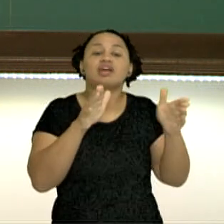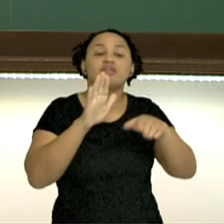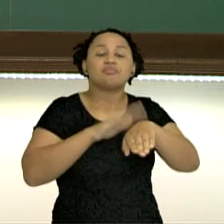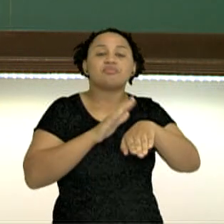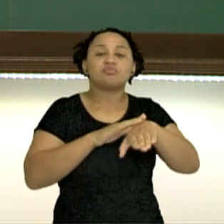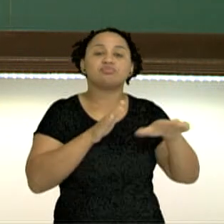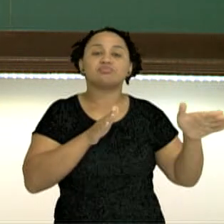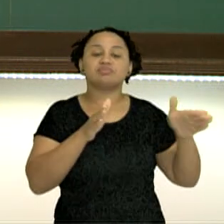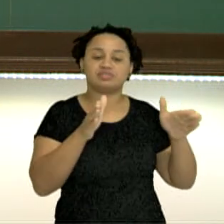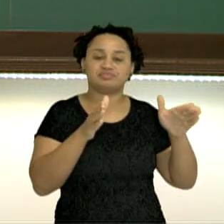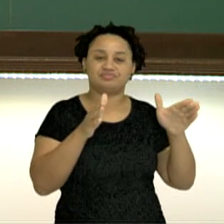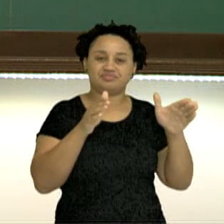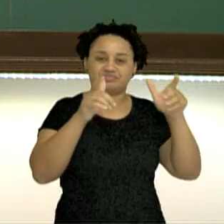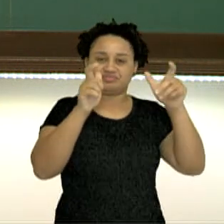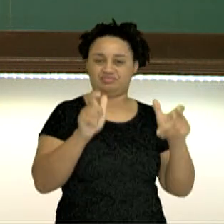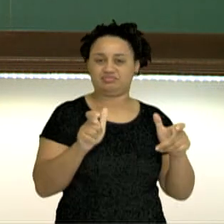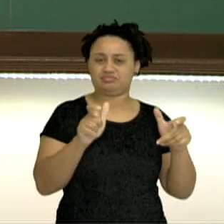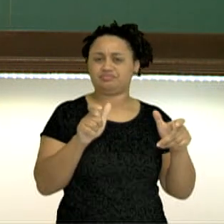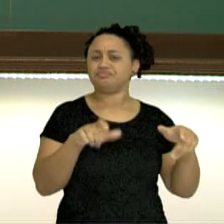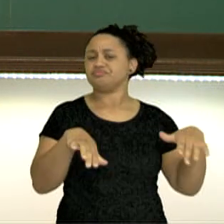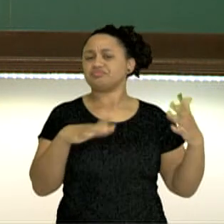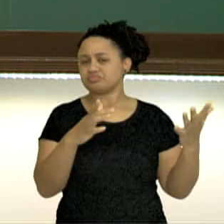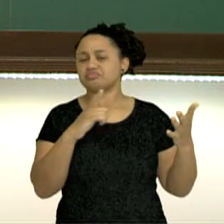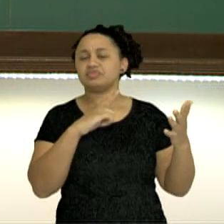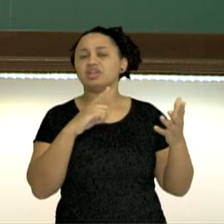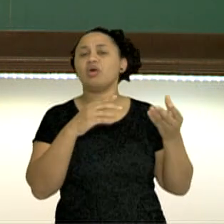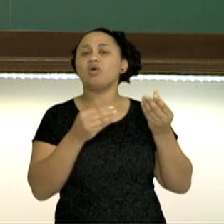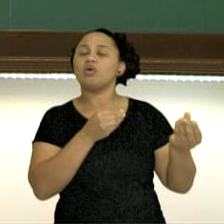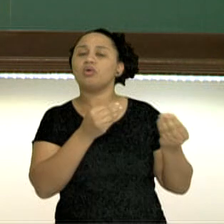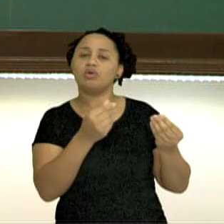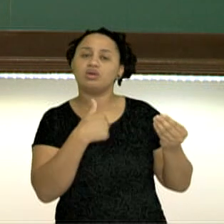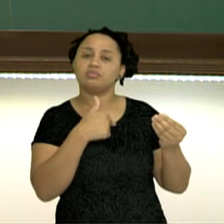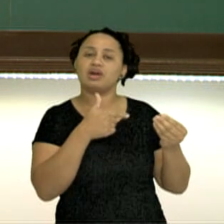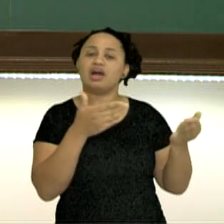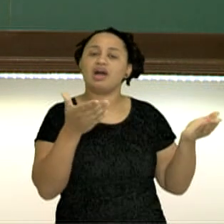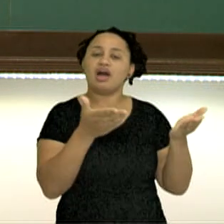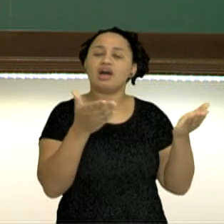momentâneas da atmosfera, estando associado diretamente a tempo